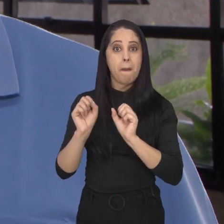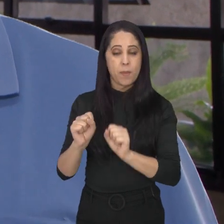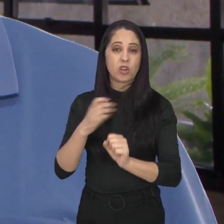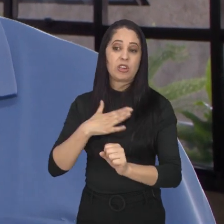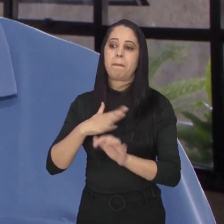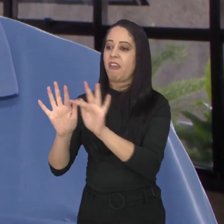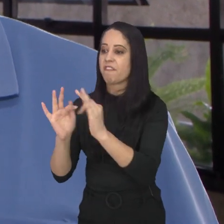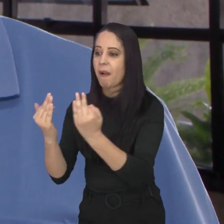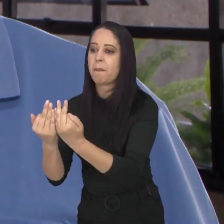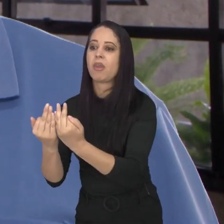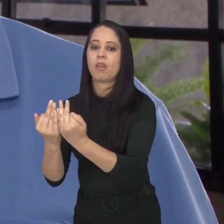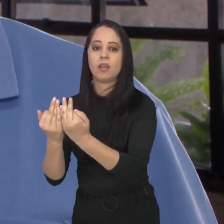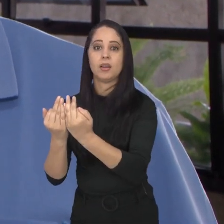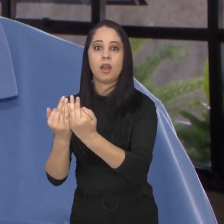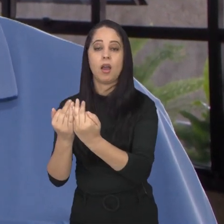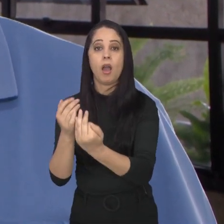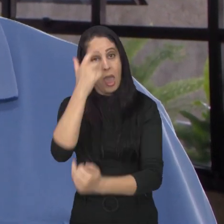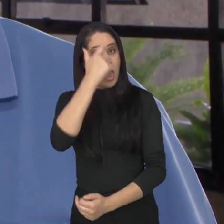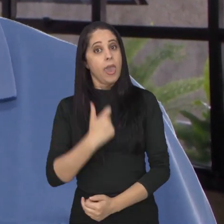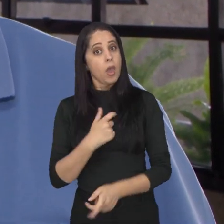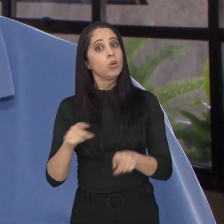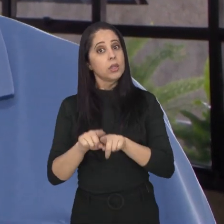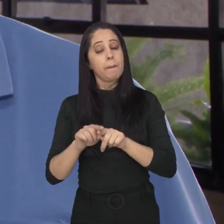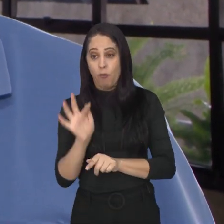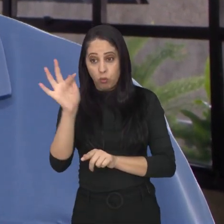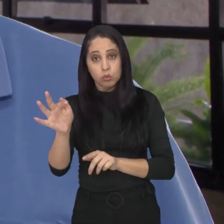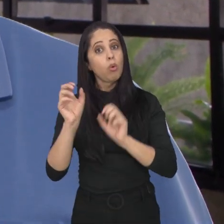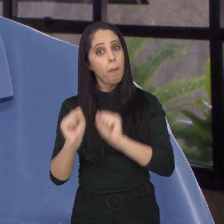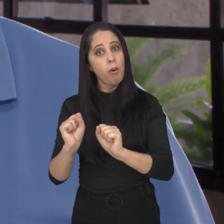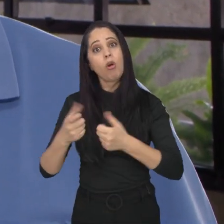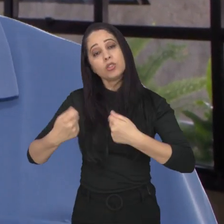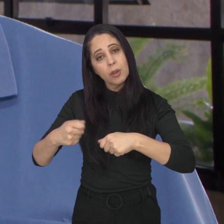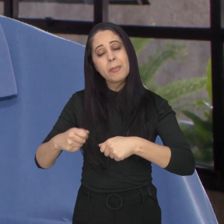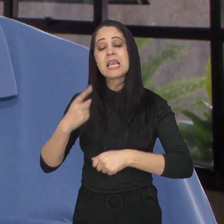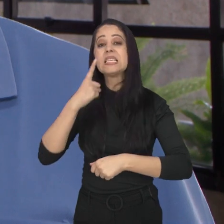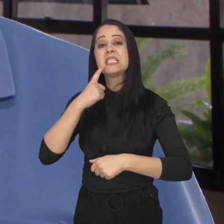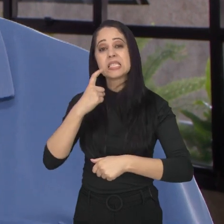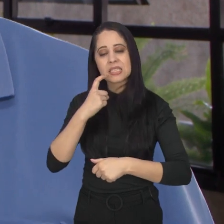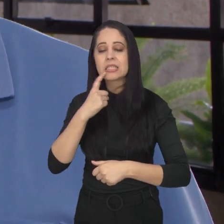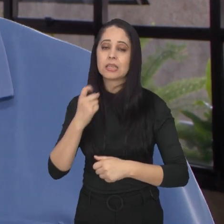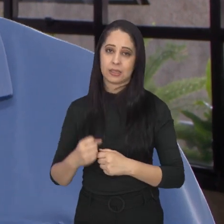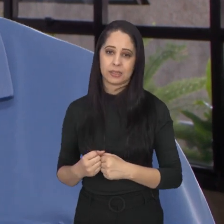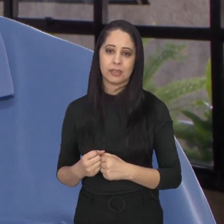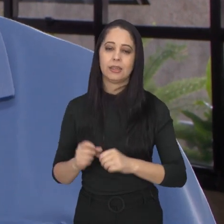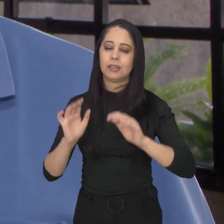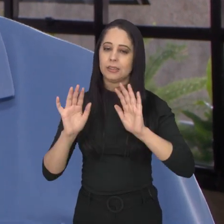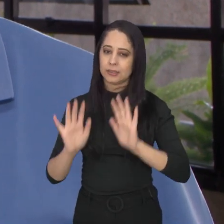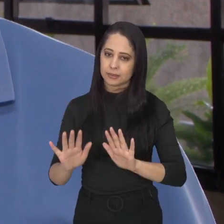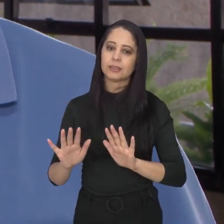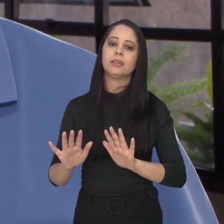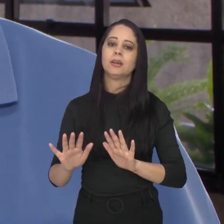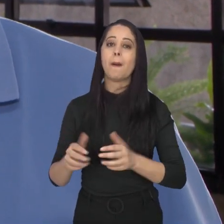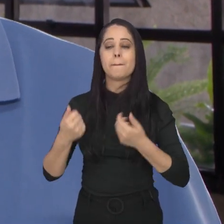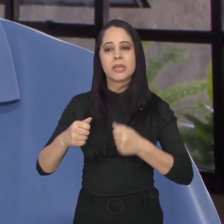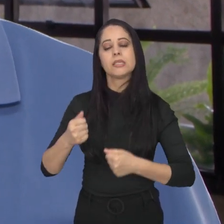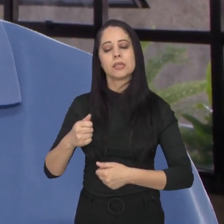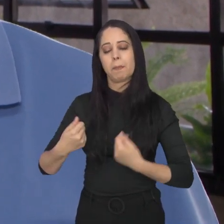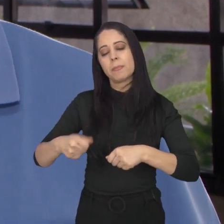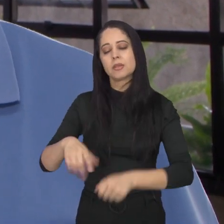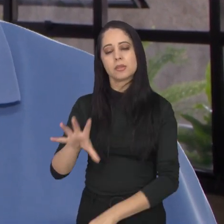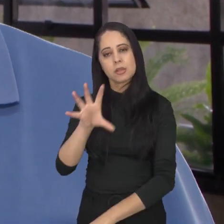documento original com foto. O Rony cumpre todos esses requisitos e vem ao banco de sangue com frequência. Mais do que isso,